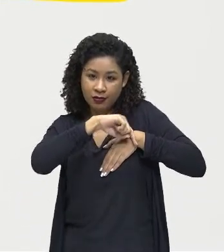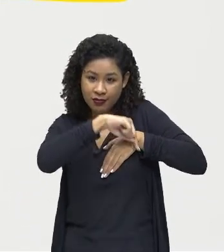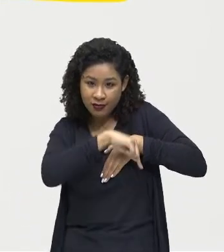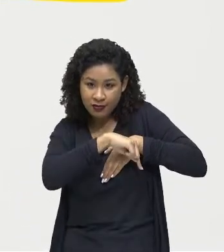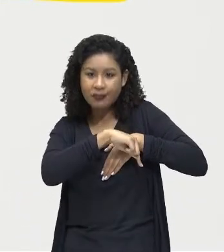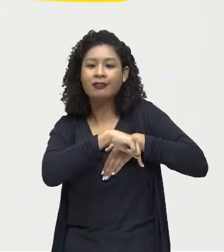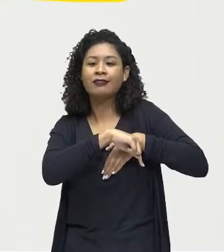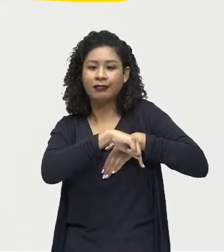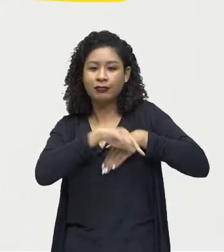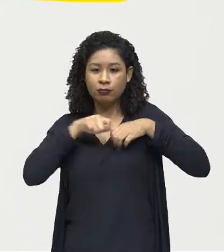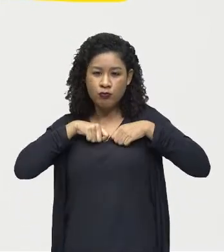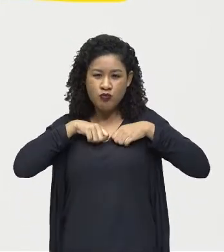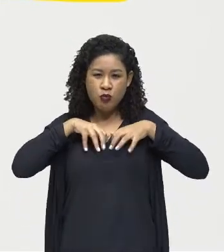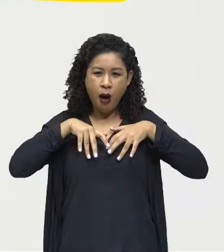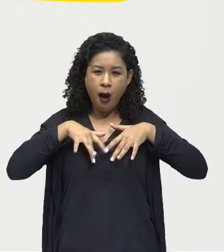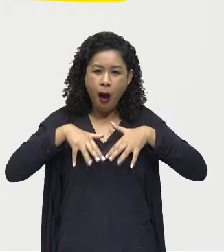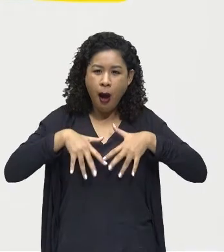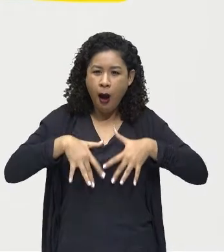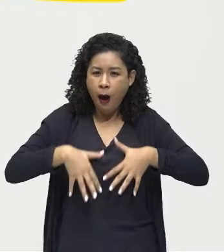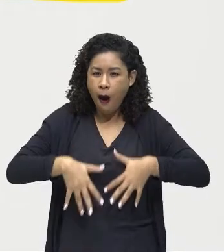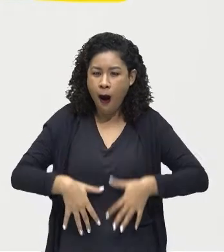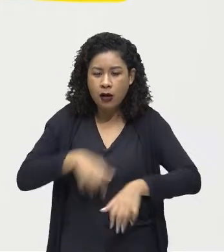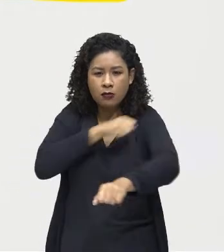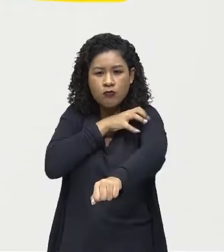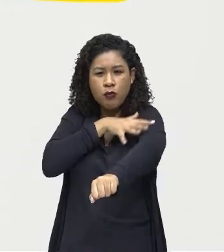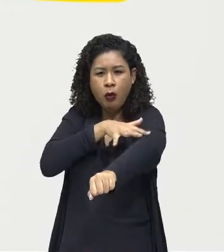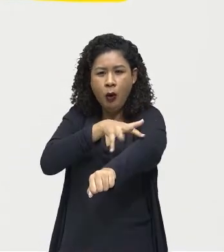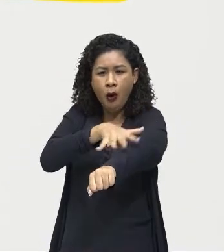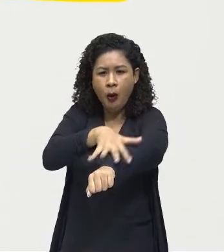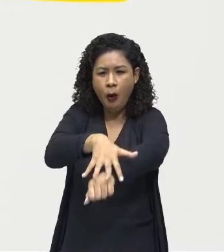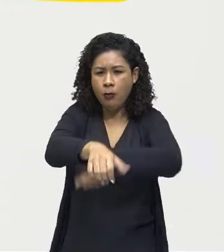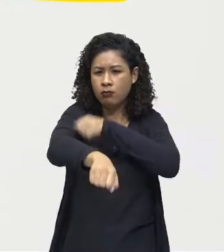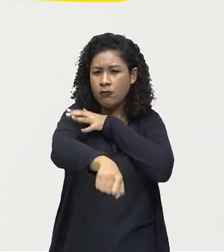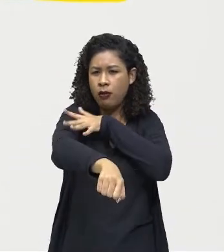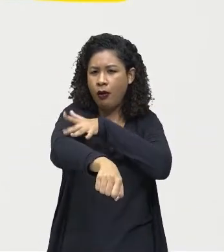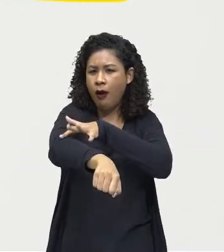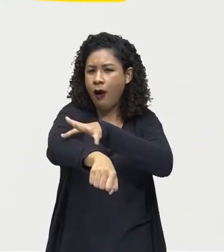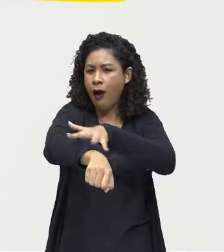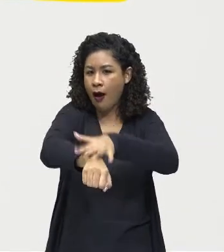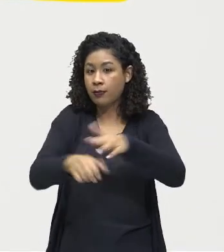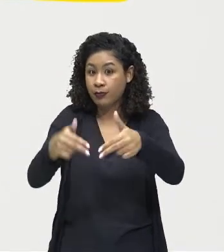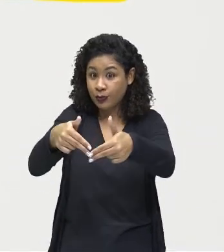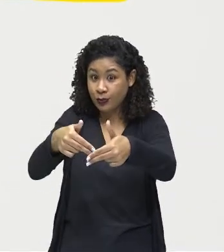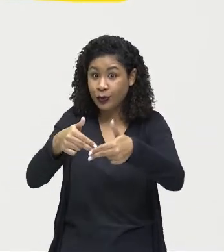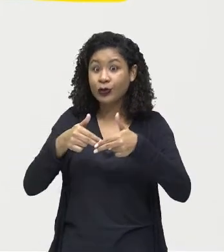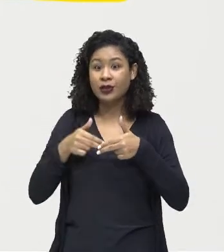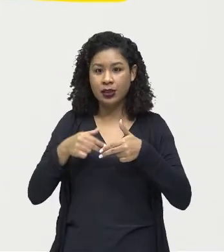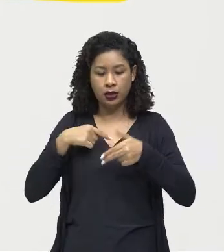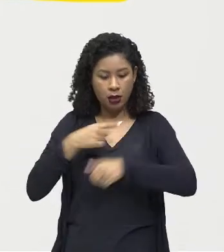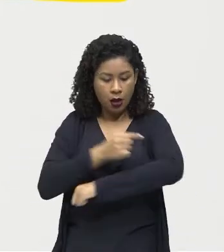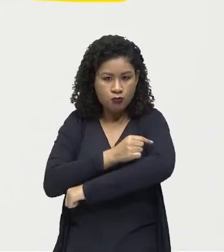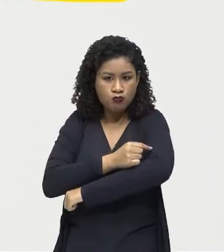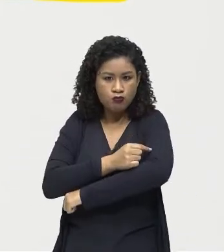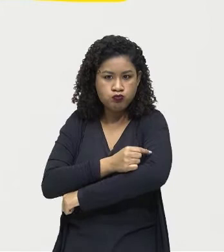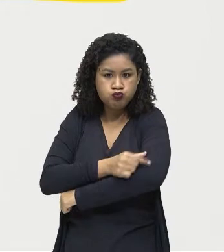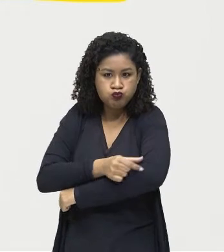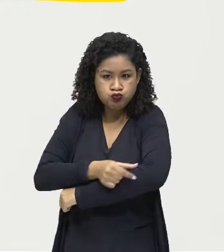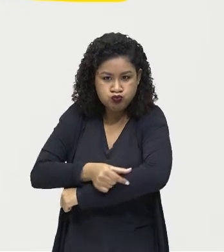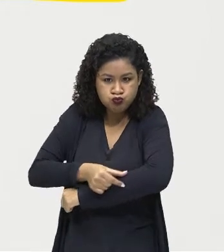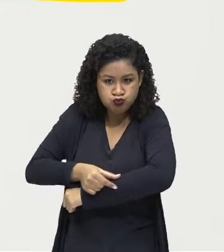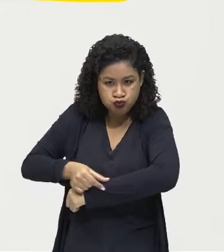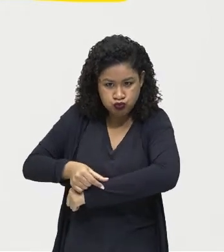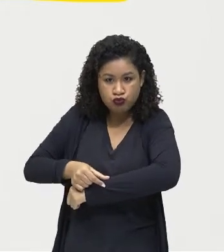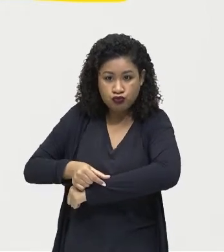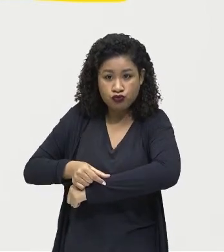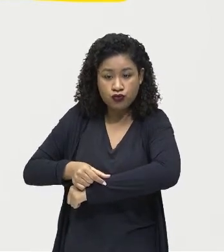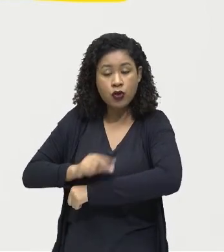tá? Que se ramifica em diversas outras artérias, né? Por isso que a artéria tem um calibre maior. E depois de passar pelos